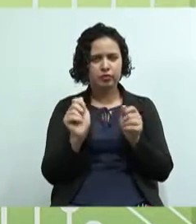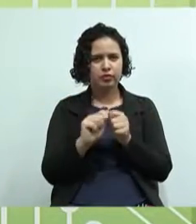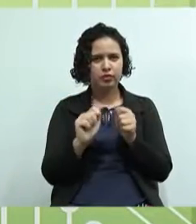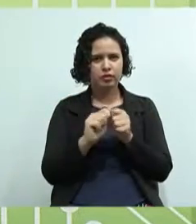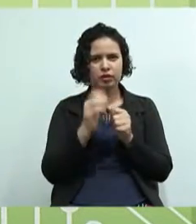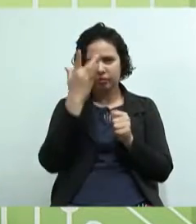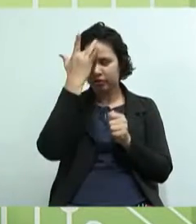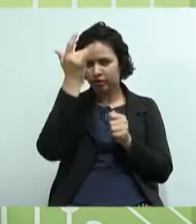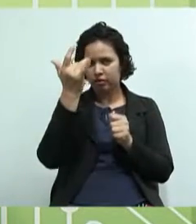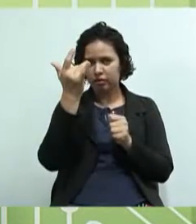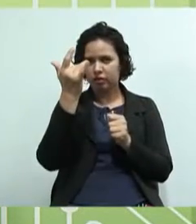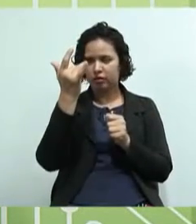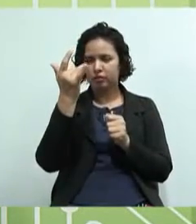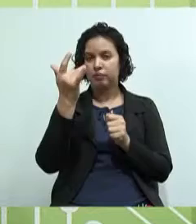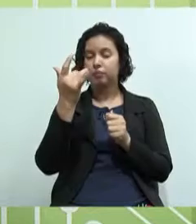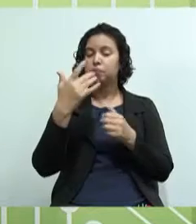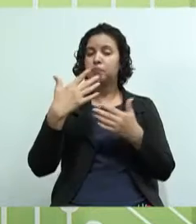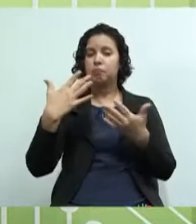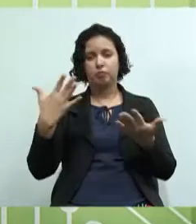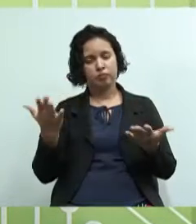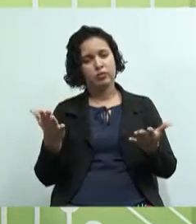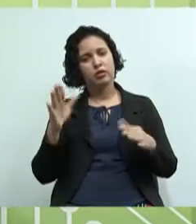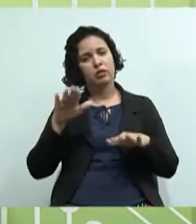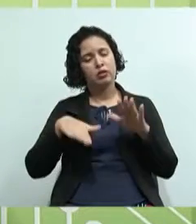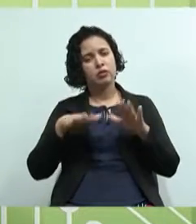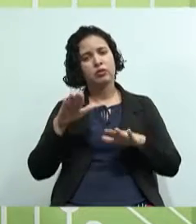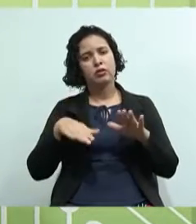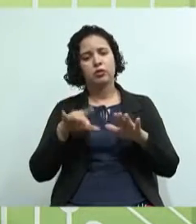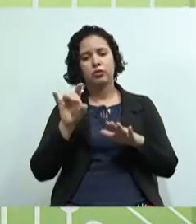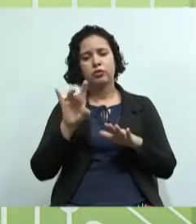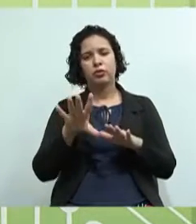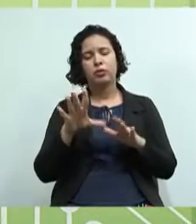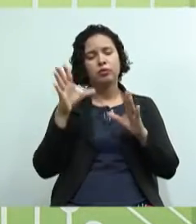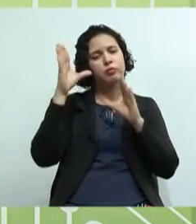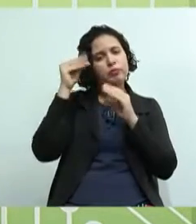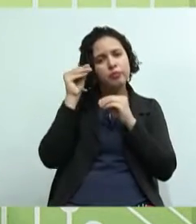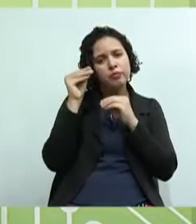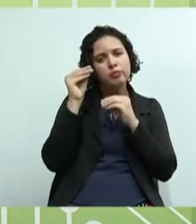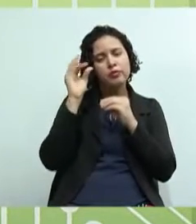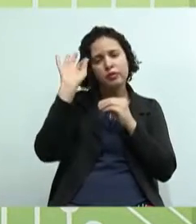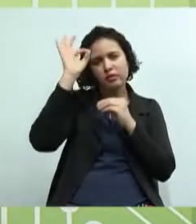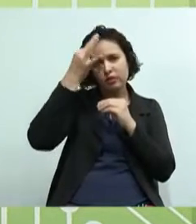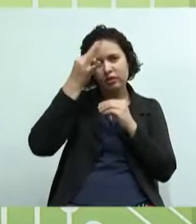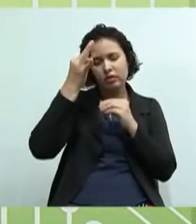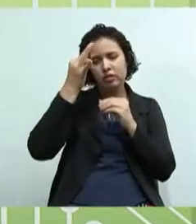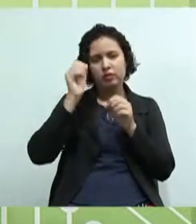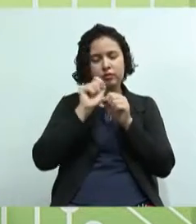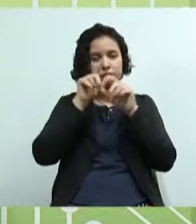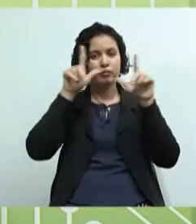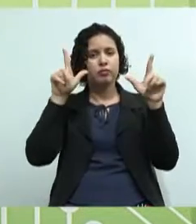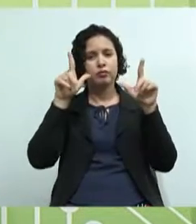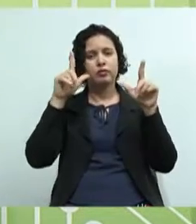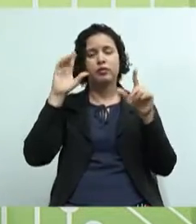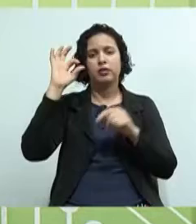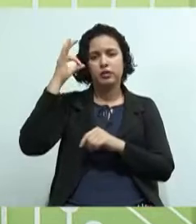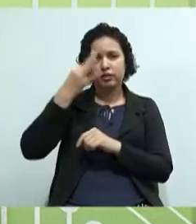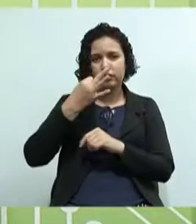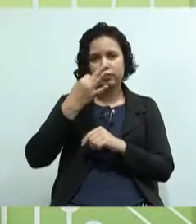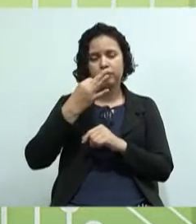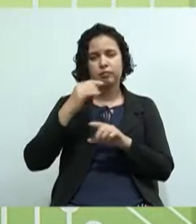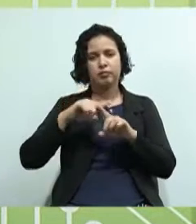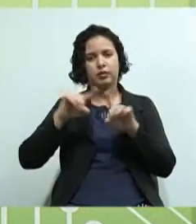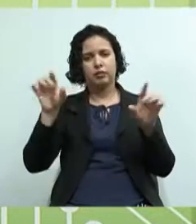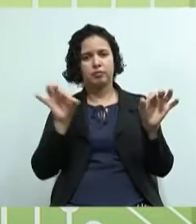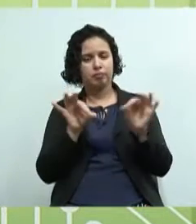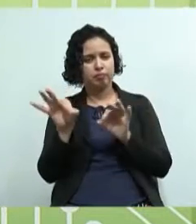amanhã? De repente, o teu planejamento é só de você ir dormir mais cedo para acordar mais cedo. Vai dar certo? É futuro? É, mas isso não é